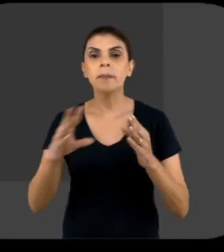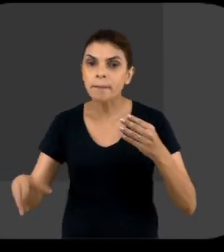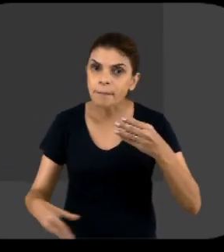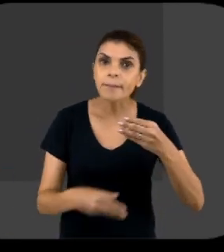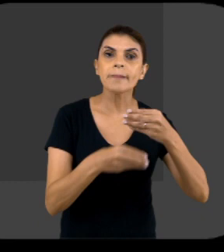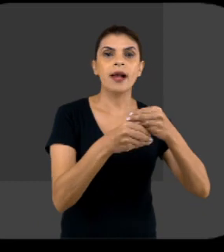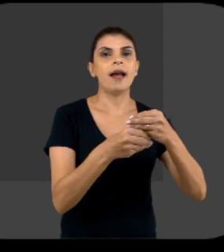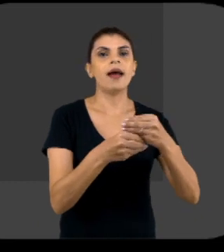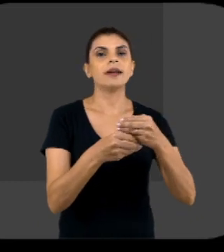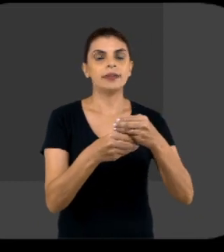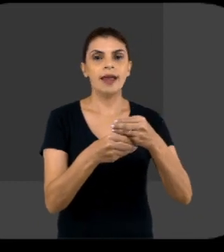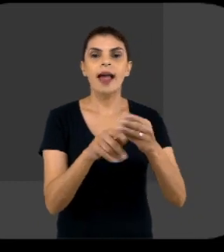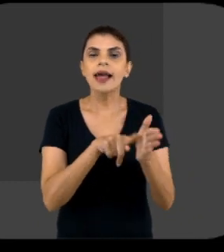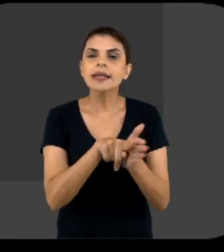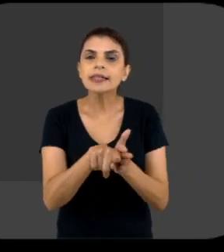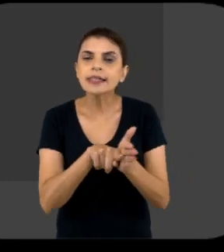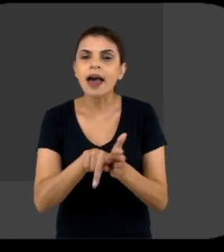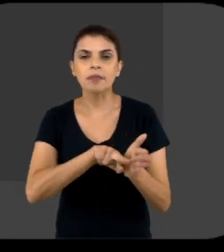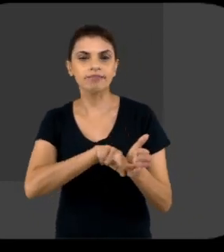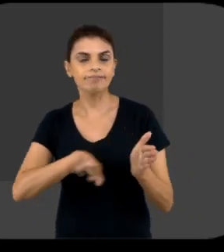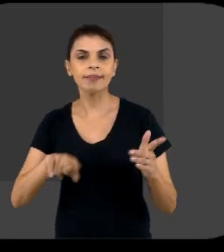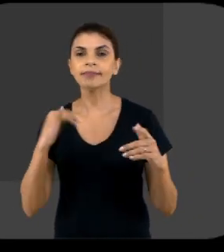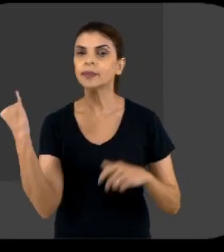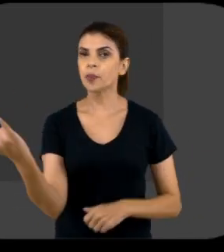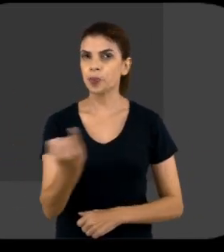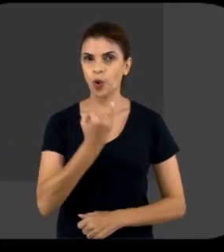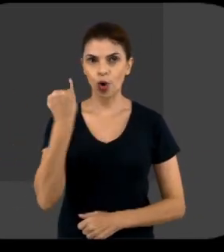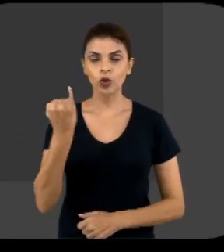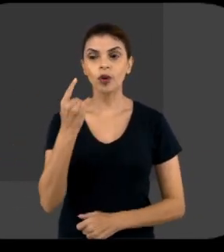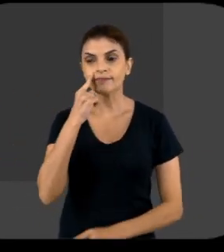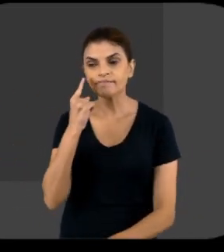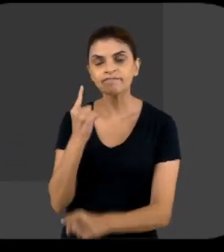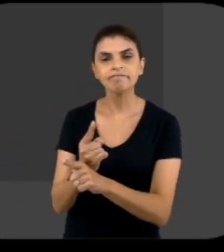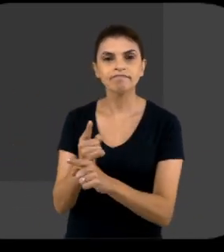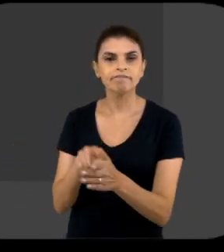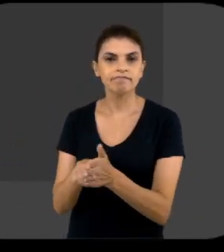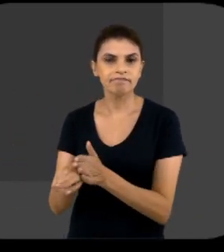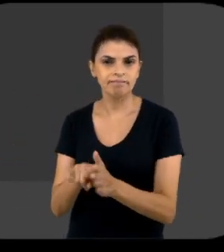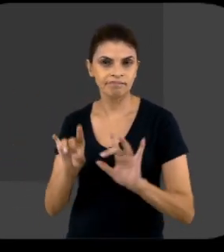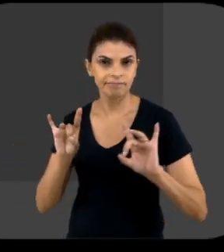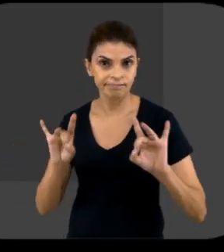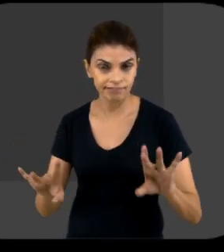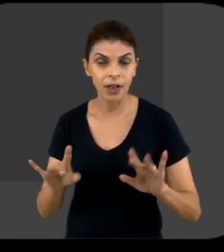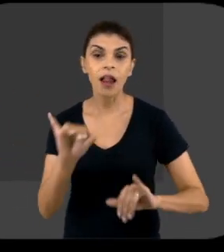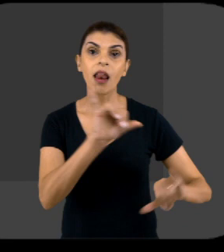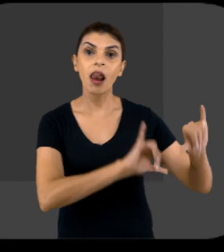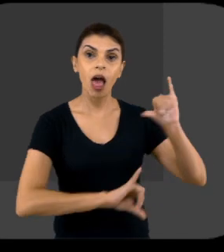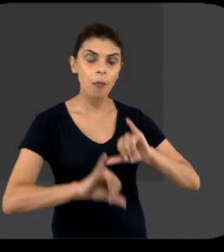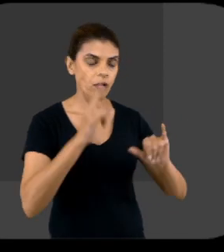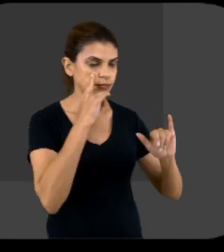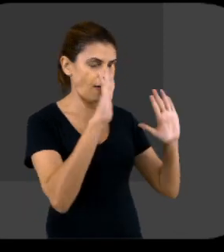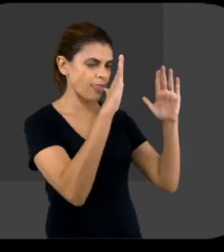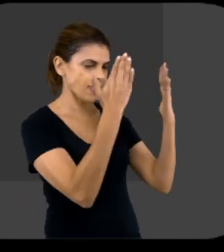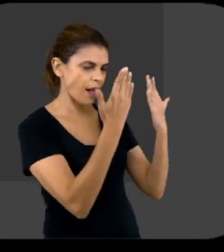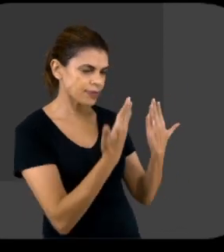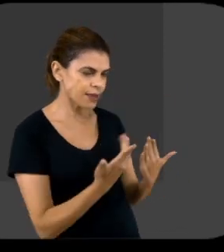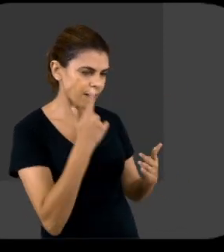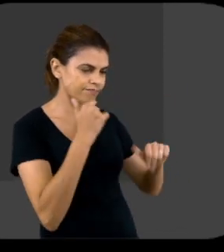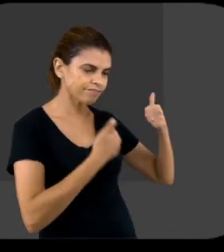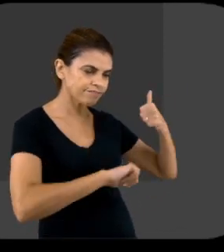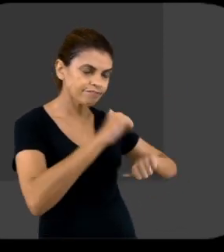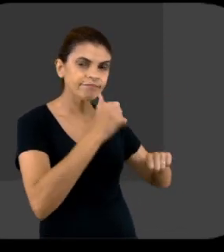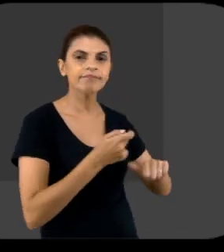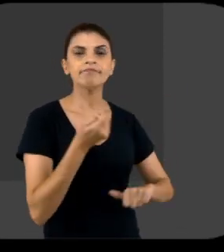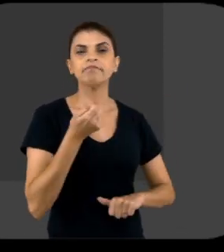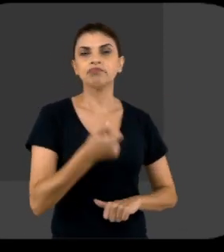inclusão de determinados exames que são importantes para algum diagnóstico e cabe ao laboratório analisar e tentar